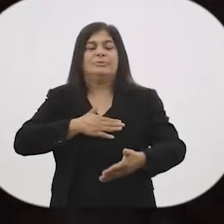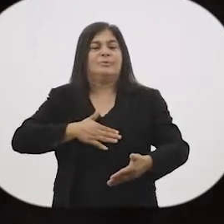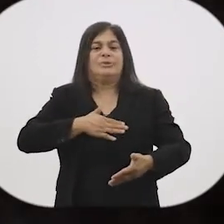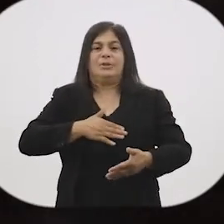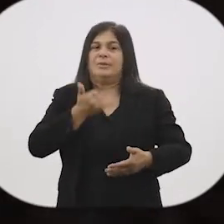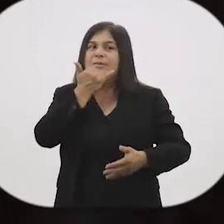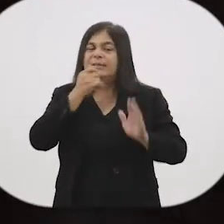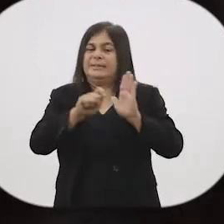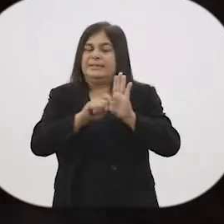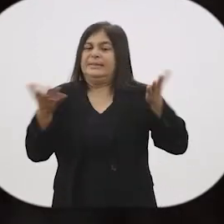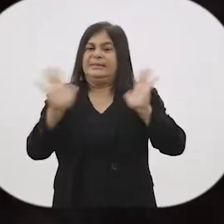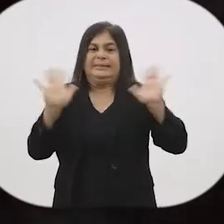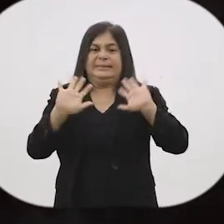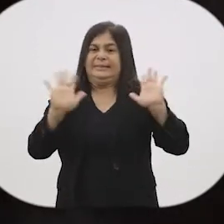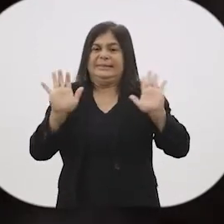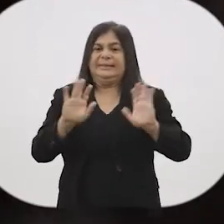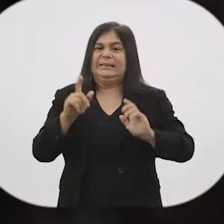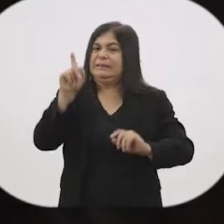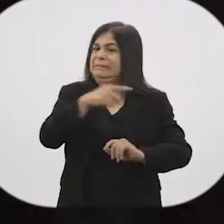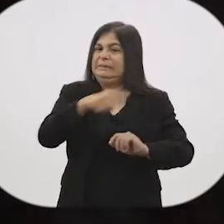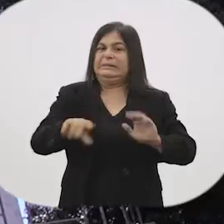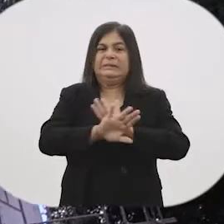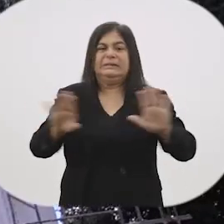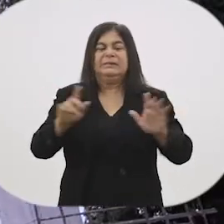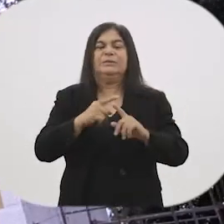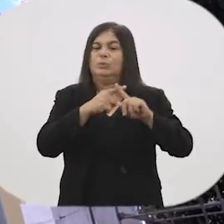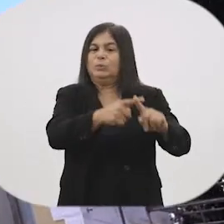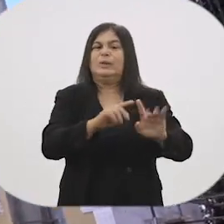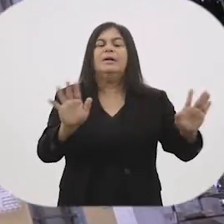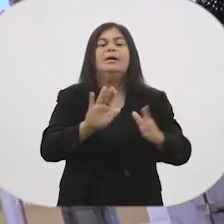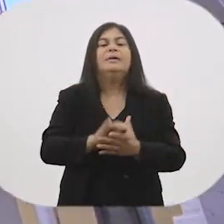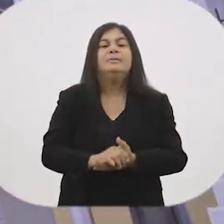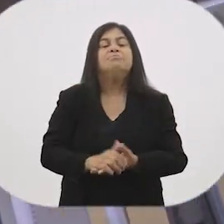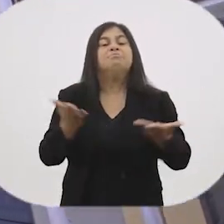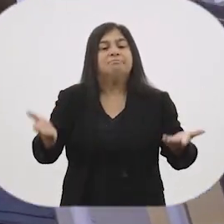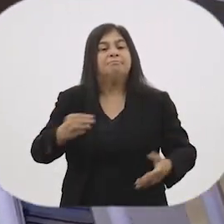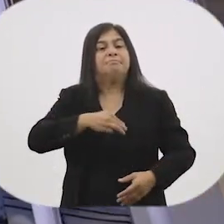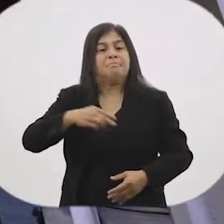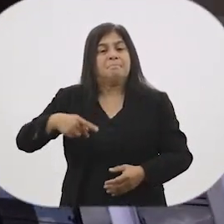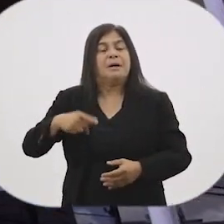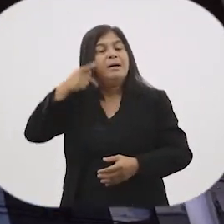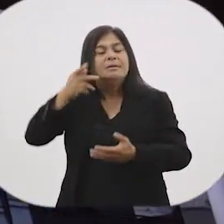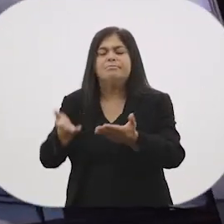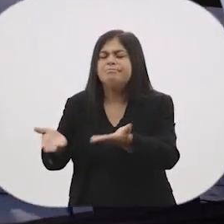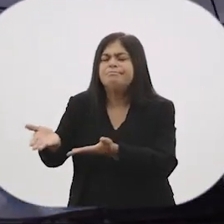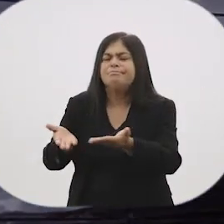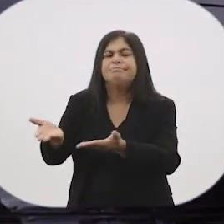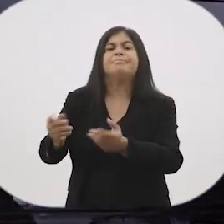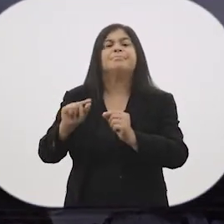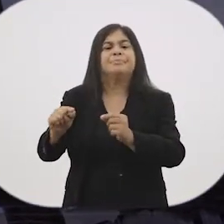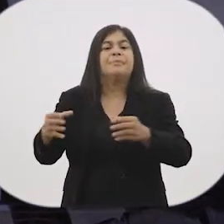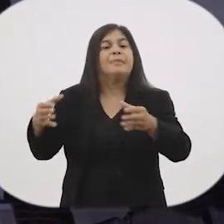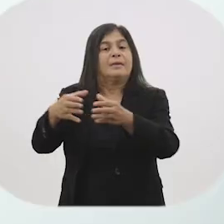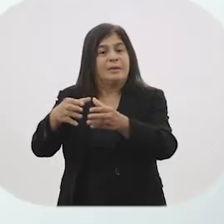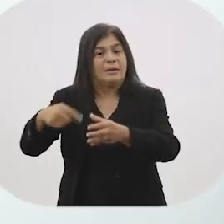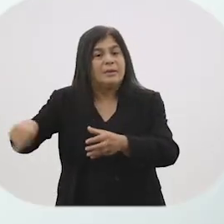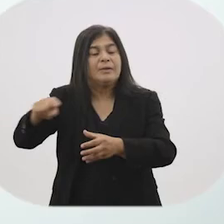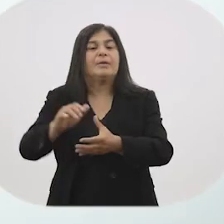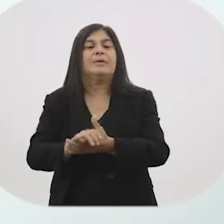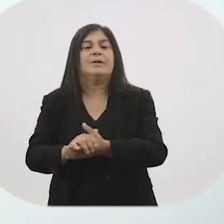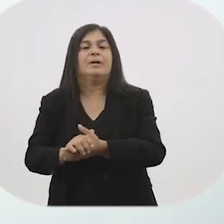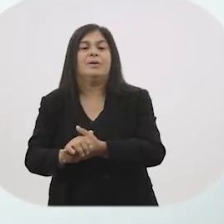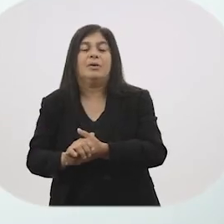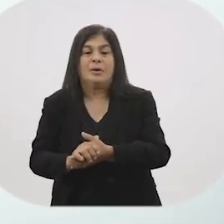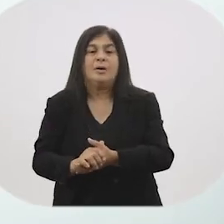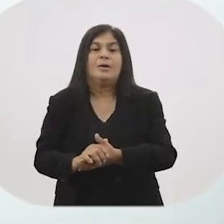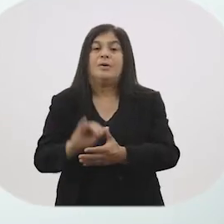e nunca mais eu quero fazer isso nunca mais elas também são acolhidas pelo ministério público da paraíba que criou junto com